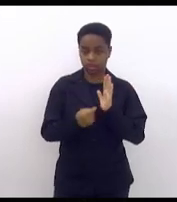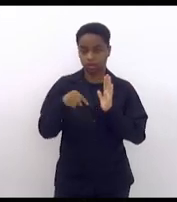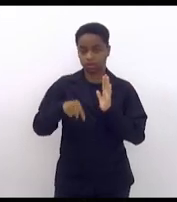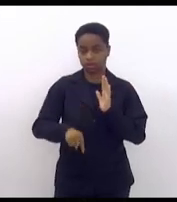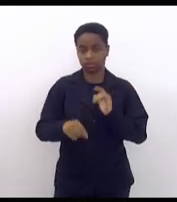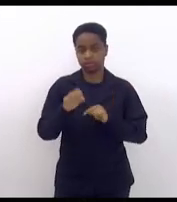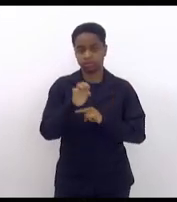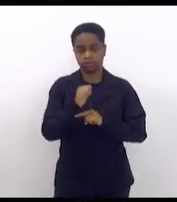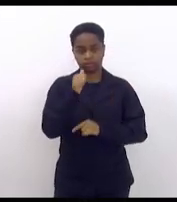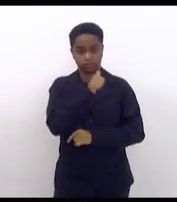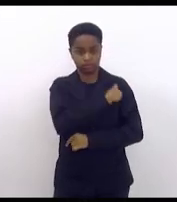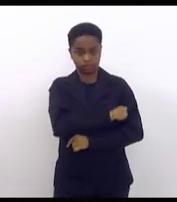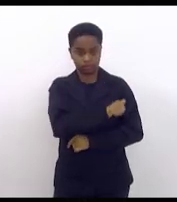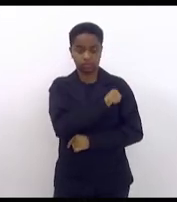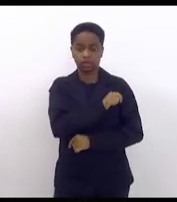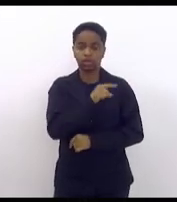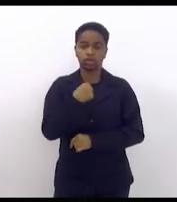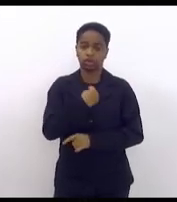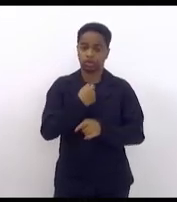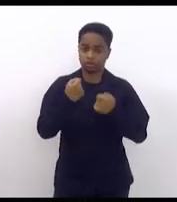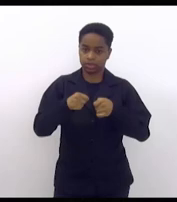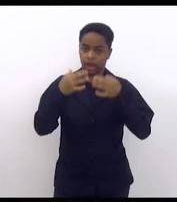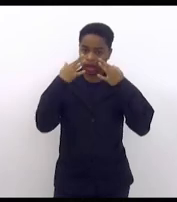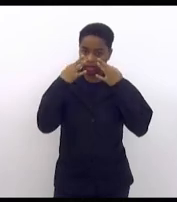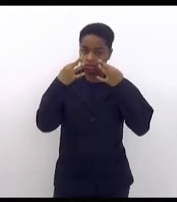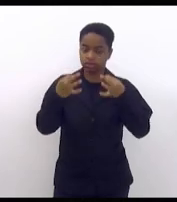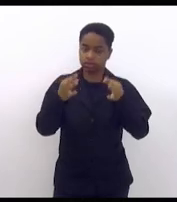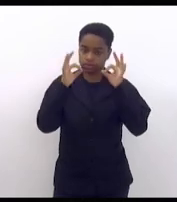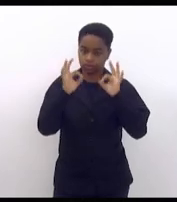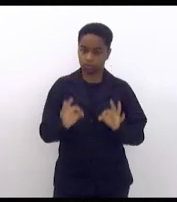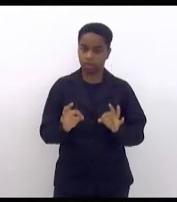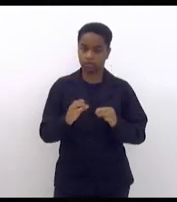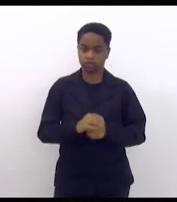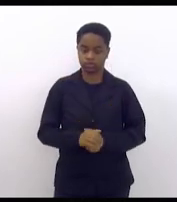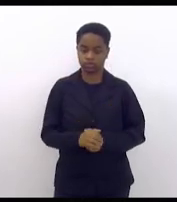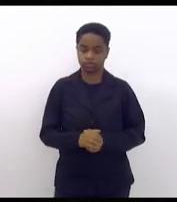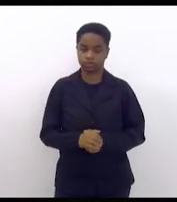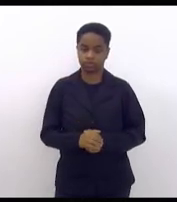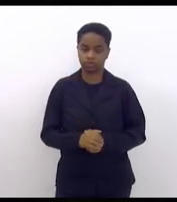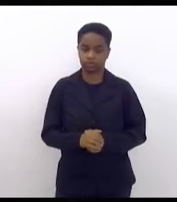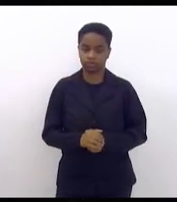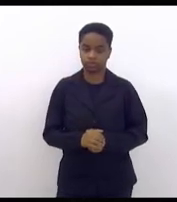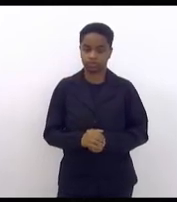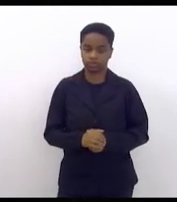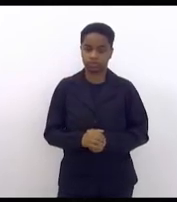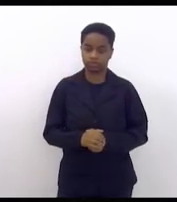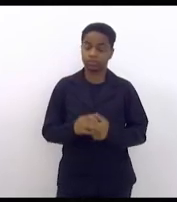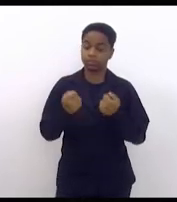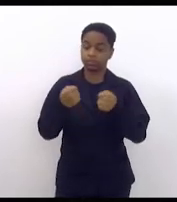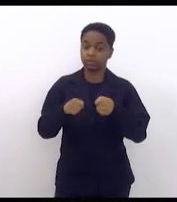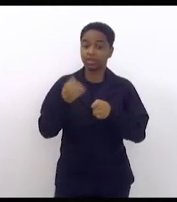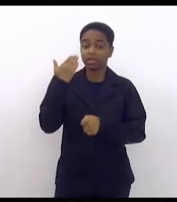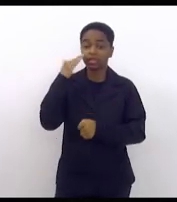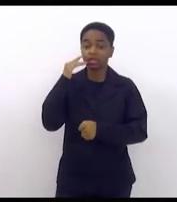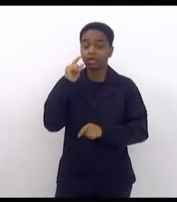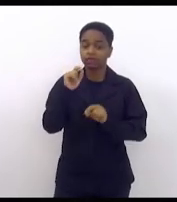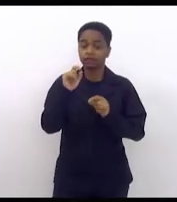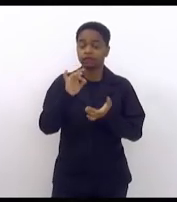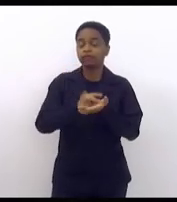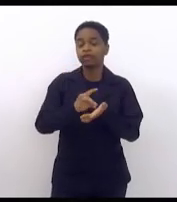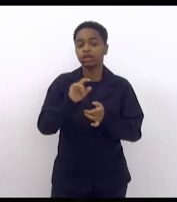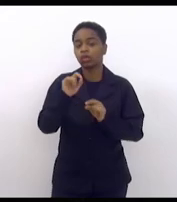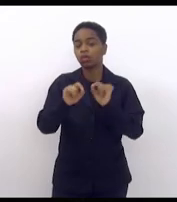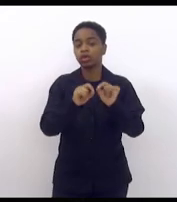é um tema que merece muita atenção de todas as pessoas. E é necessário o entendimento sobre o que está sendo discutido